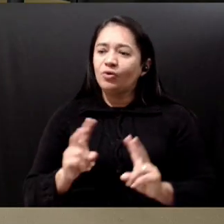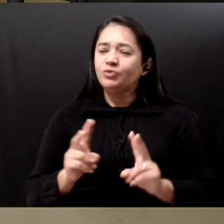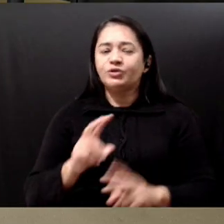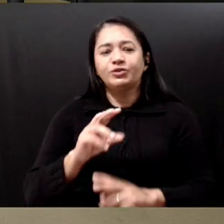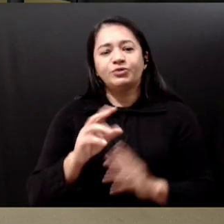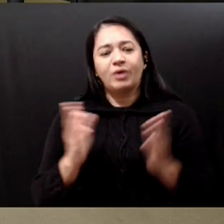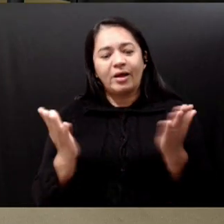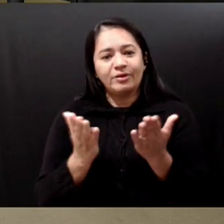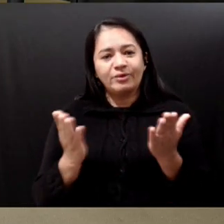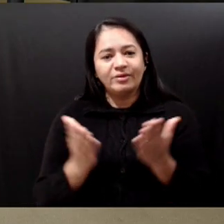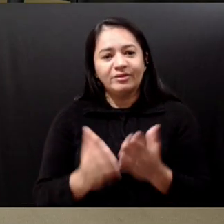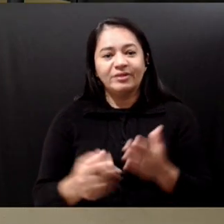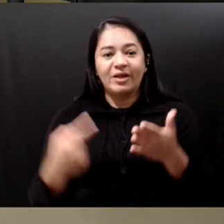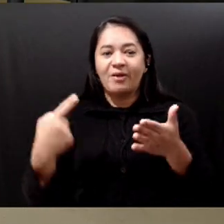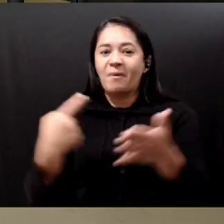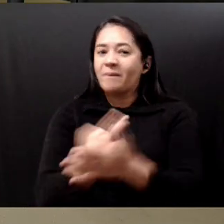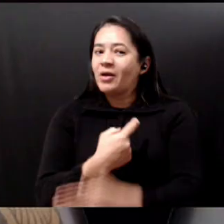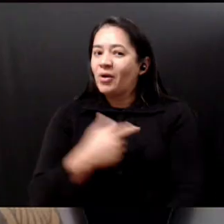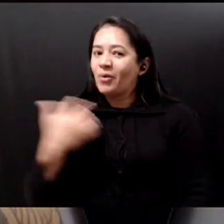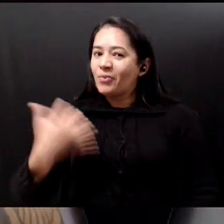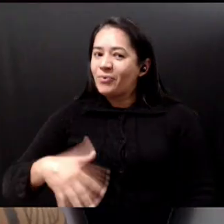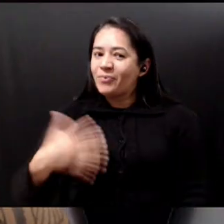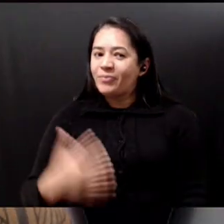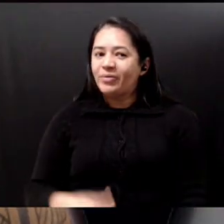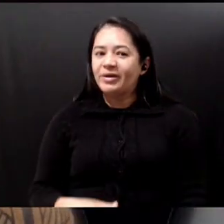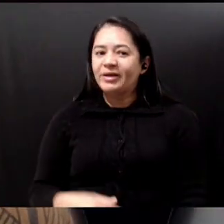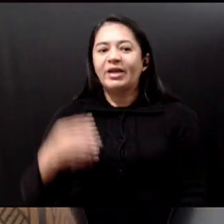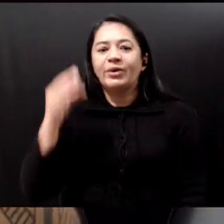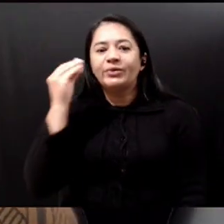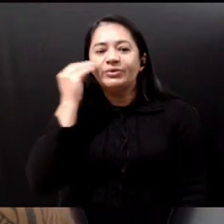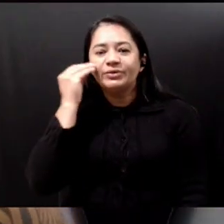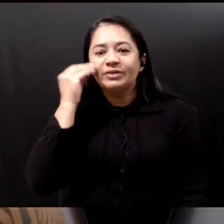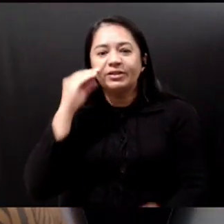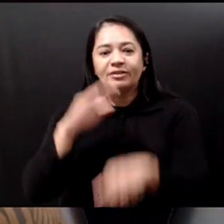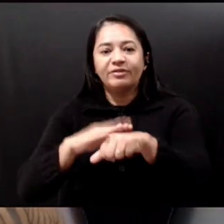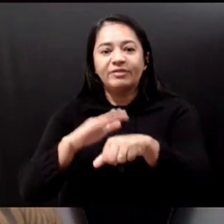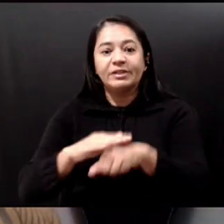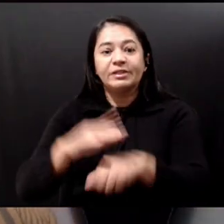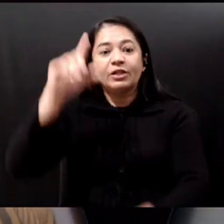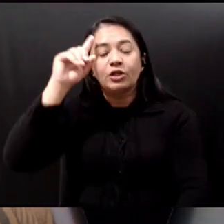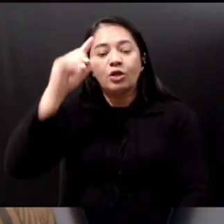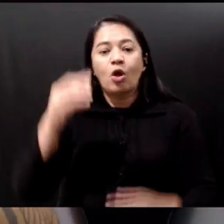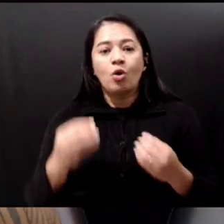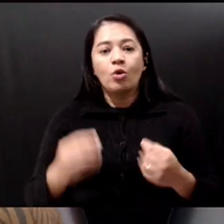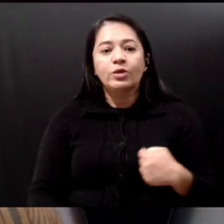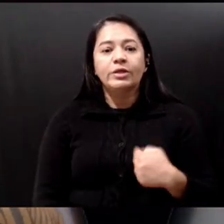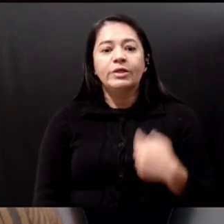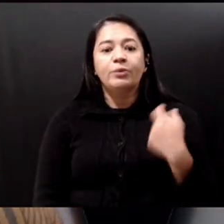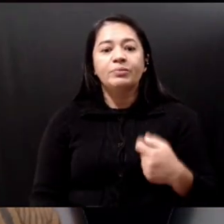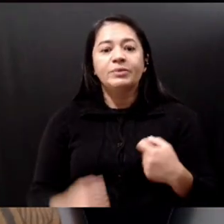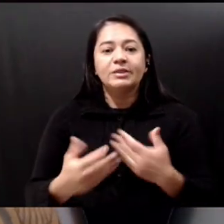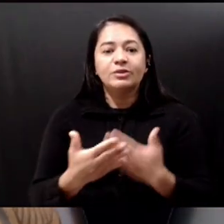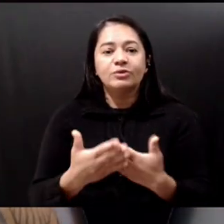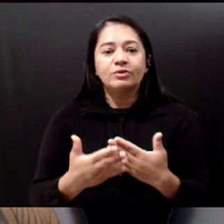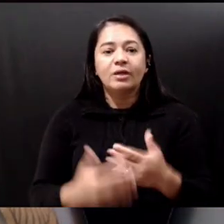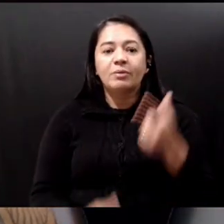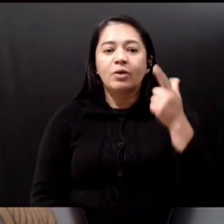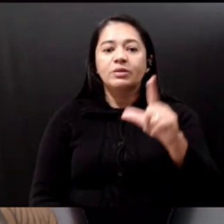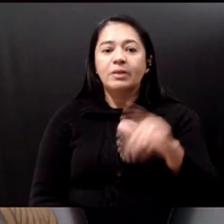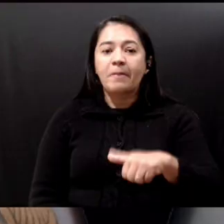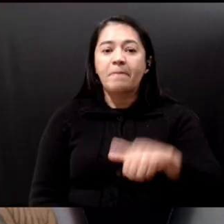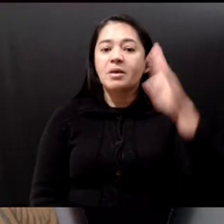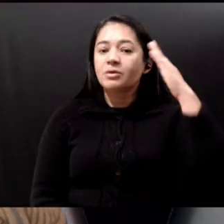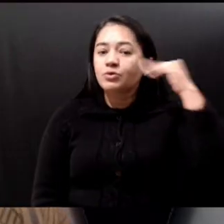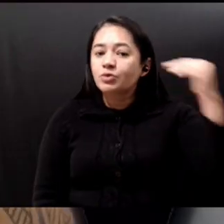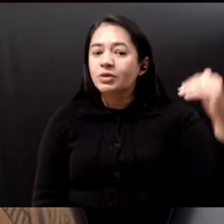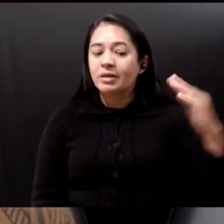tá? É isso que eu tento fazer todo dia, é Sério. entender o que eu tenho que estudar para ter mais sucesso nas minhas decisões. Mas tem